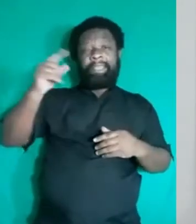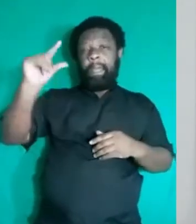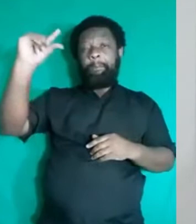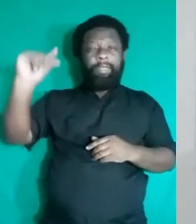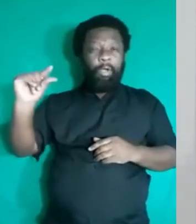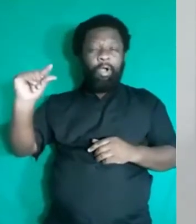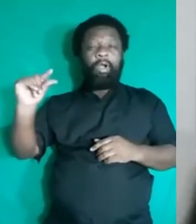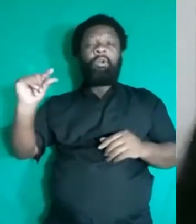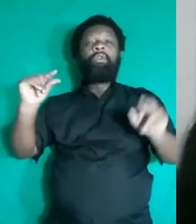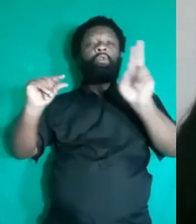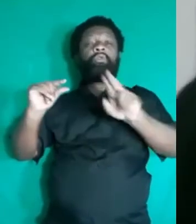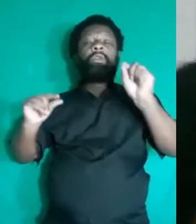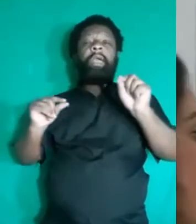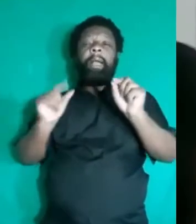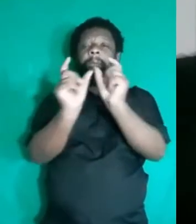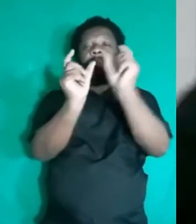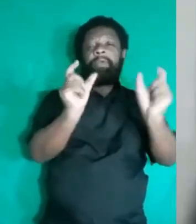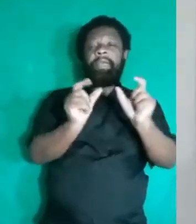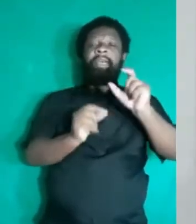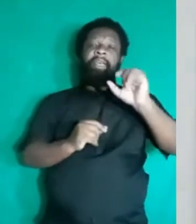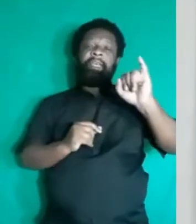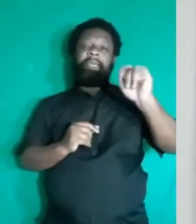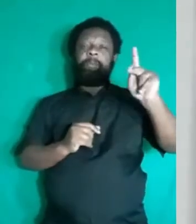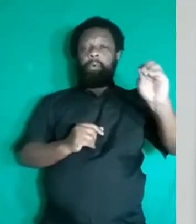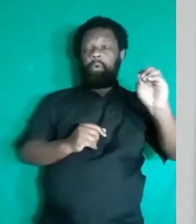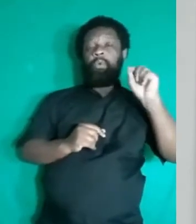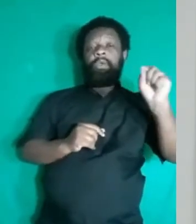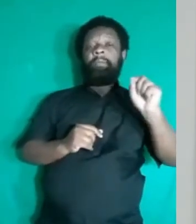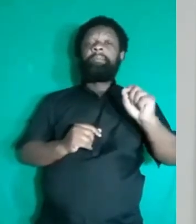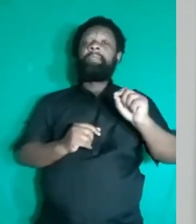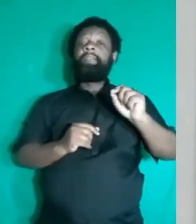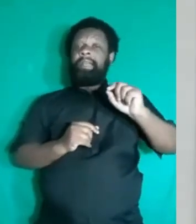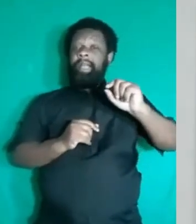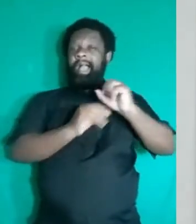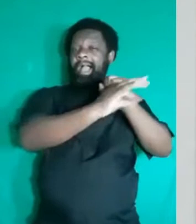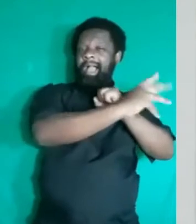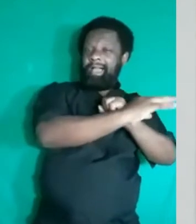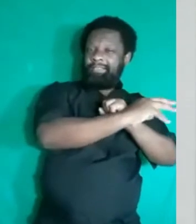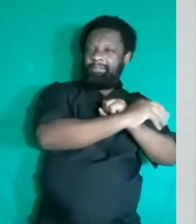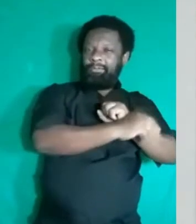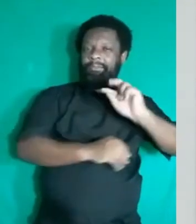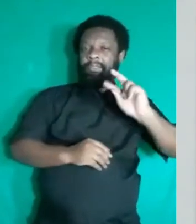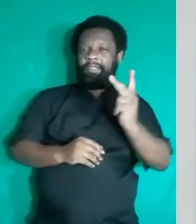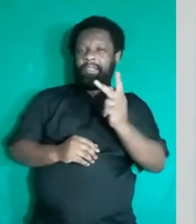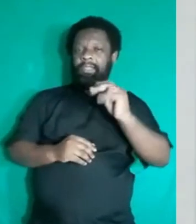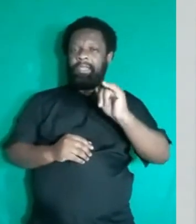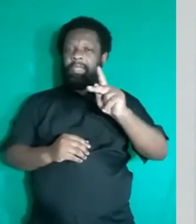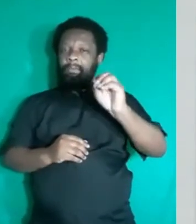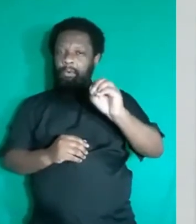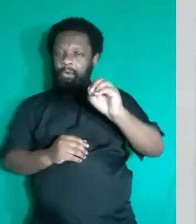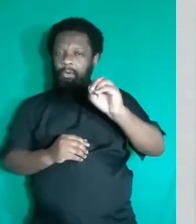do elemento ico, tudo bem? Então para esse aqui, que é o menor de todos, vai receber o prefixo hipo. Então esse é o